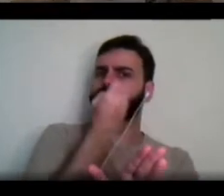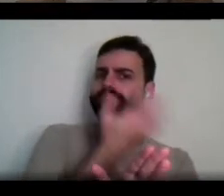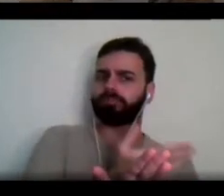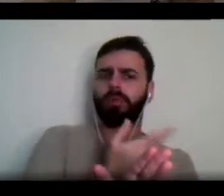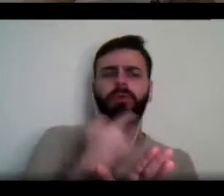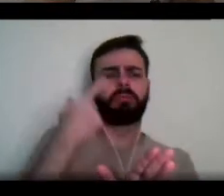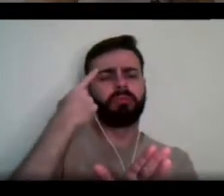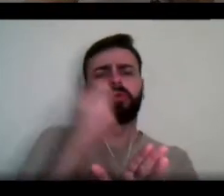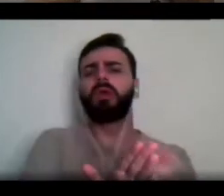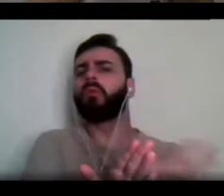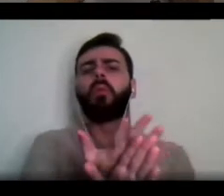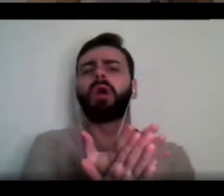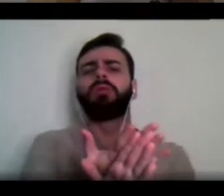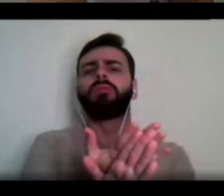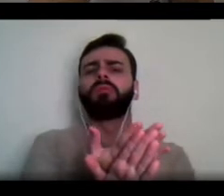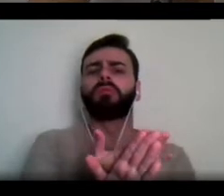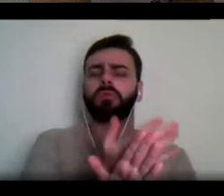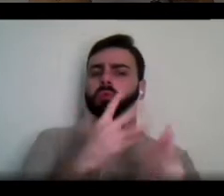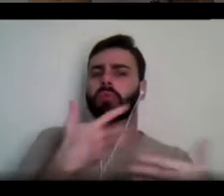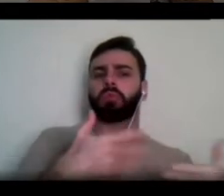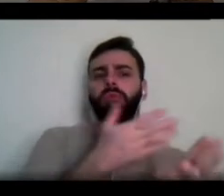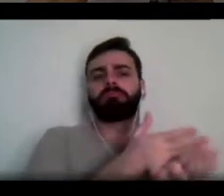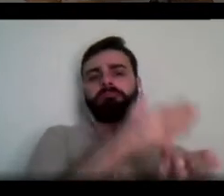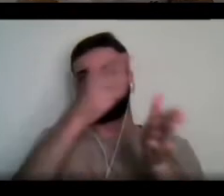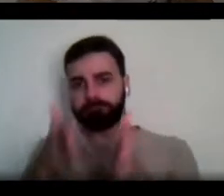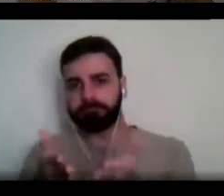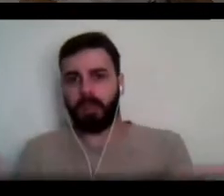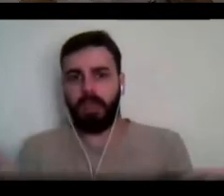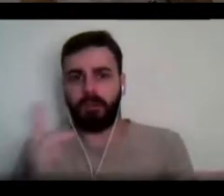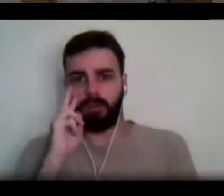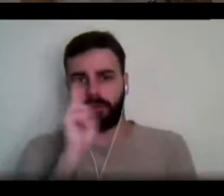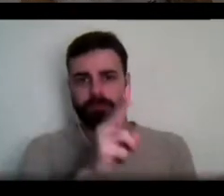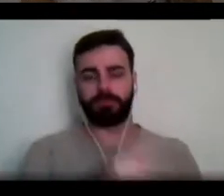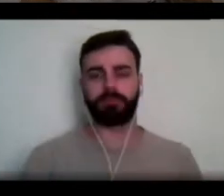Já. Quantos exercícios a gente já fez, hein? Um bocado. Então, agora é esse aqui.